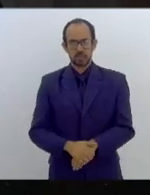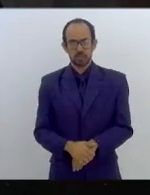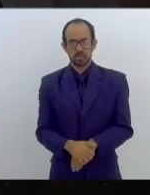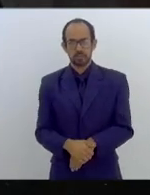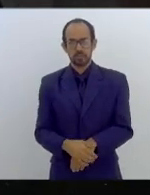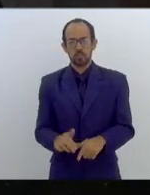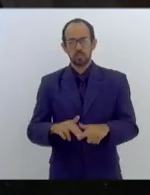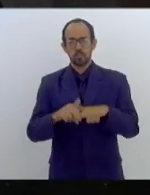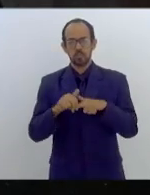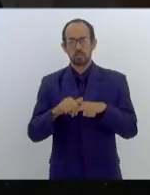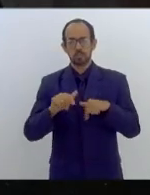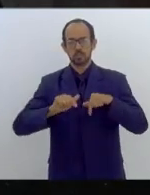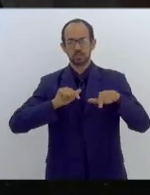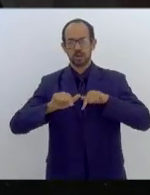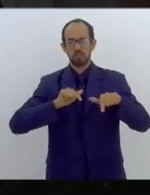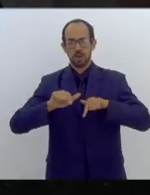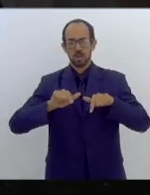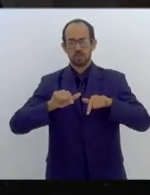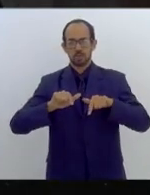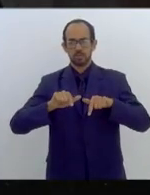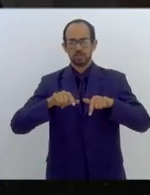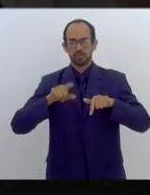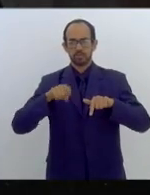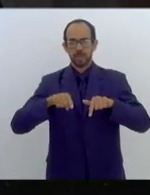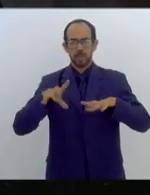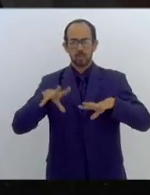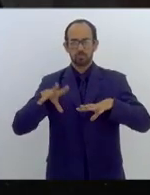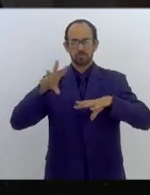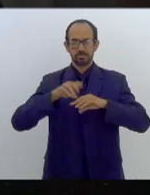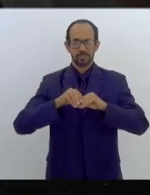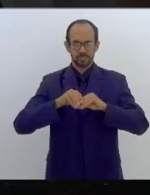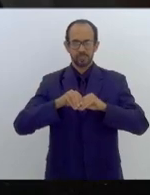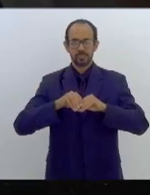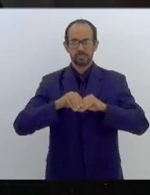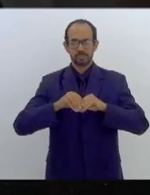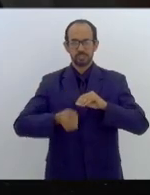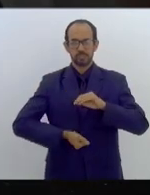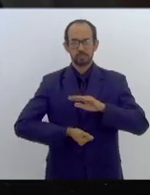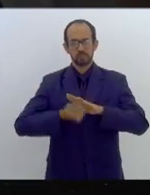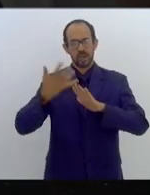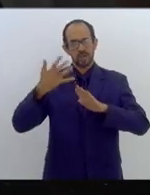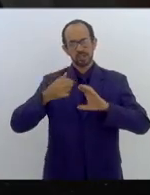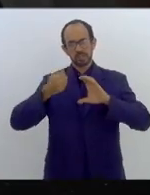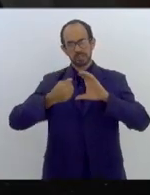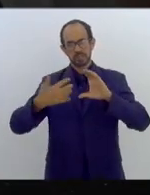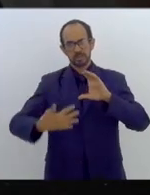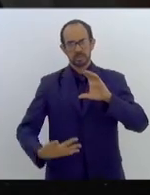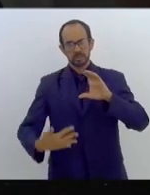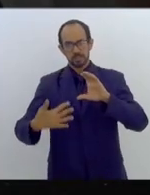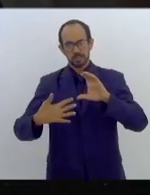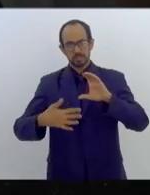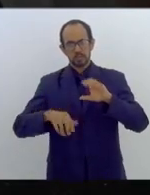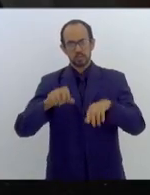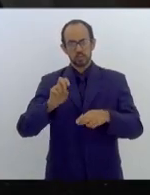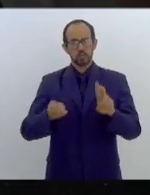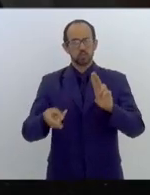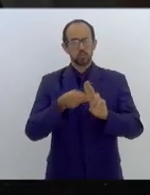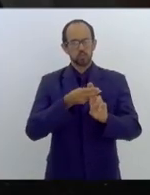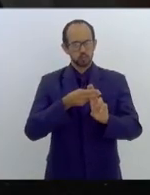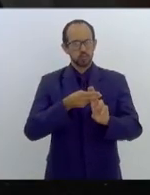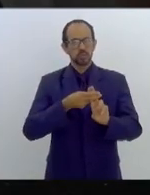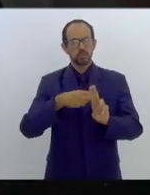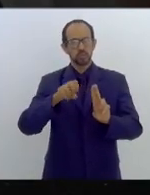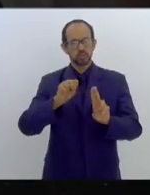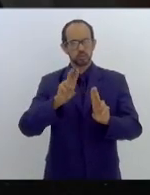trabalho é um trabalho que é uma síntese de muitos desses aspectos. Né? A questão do SUS, a questão